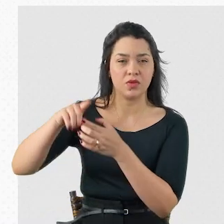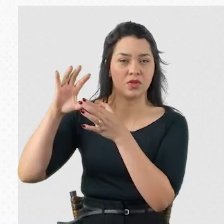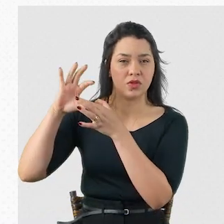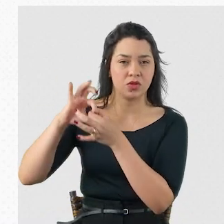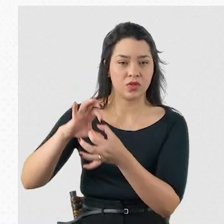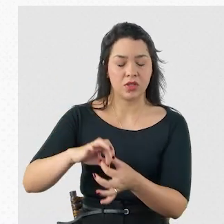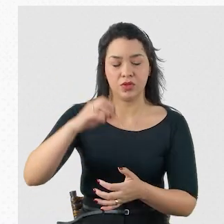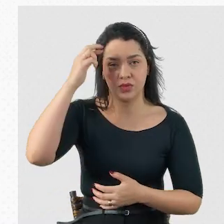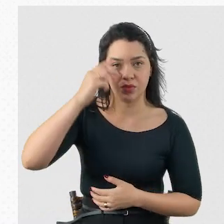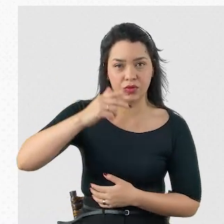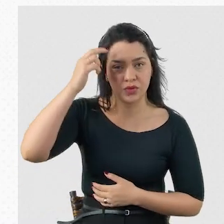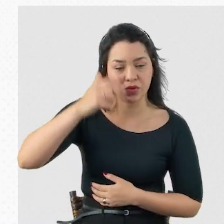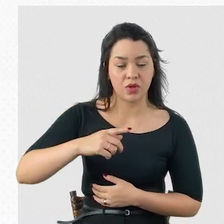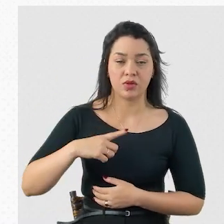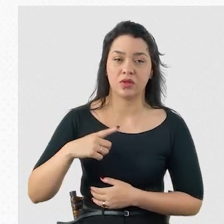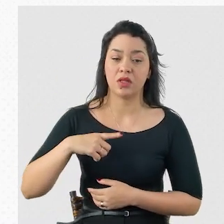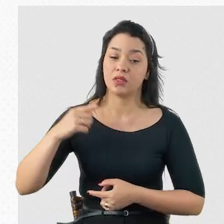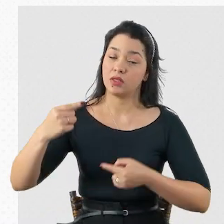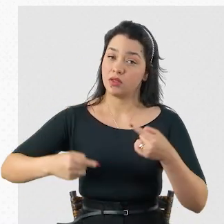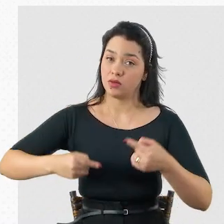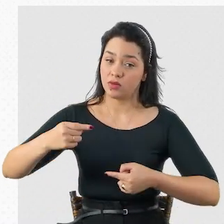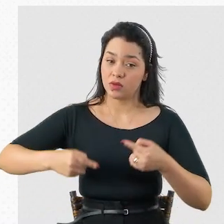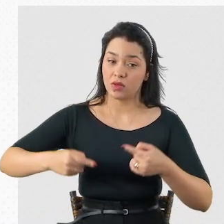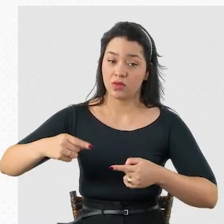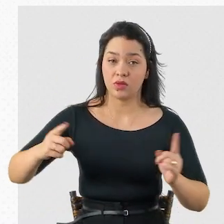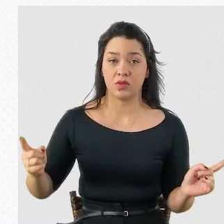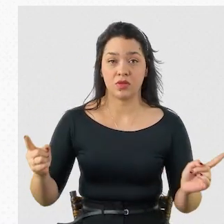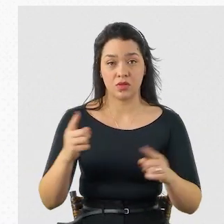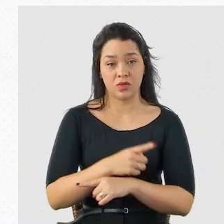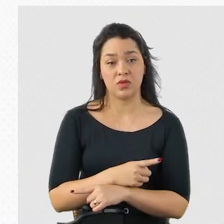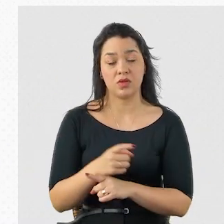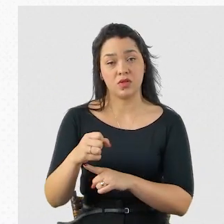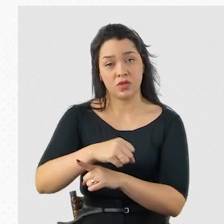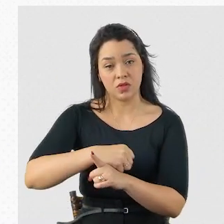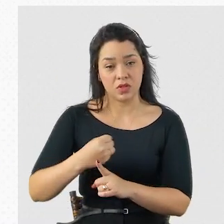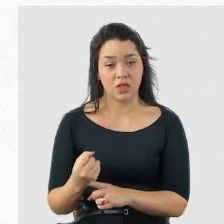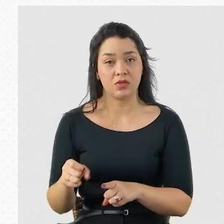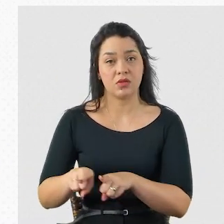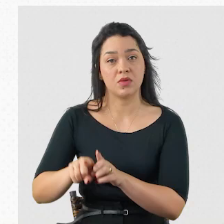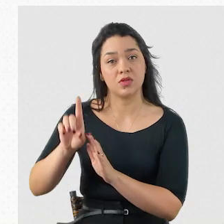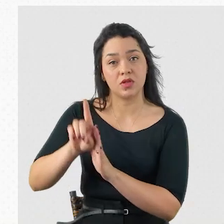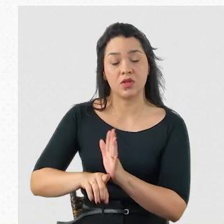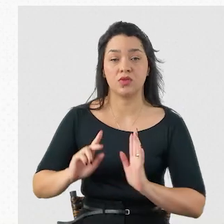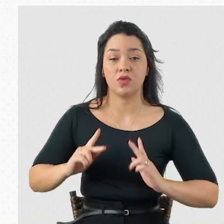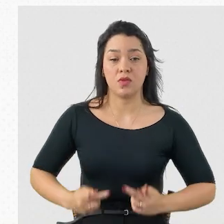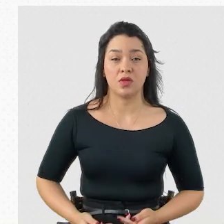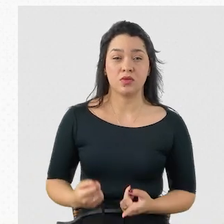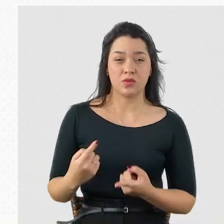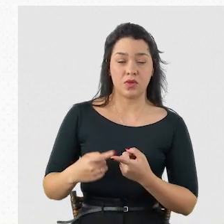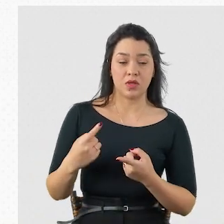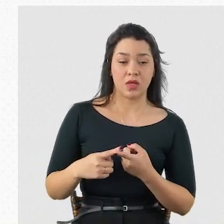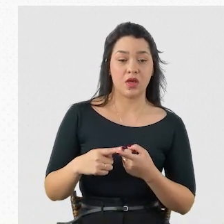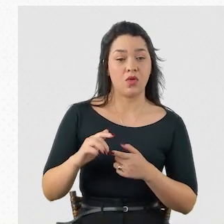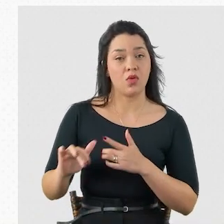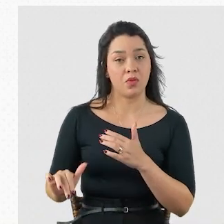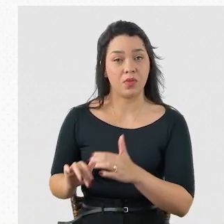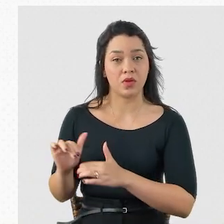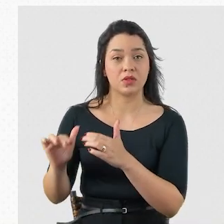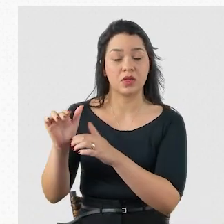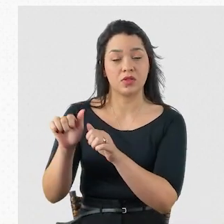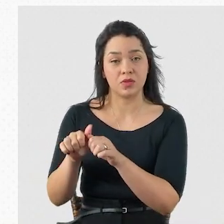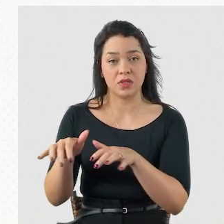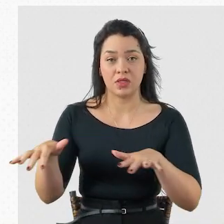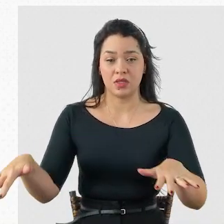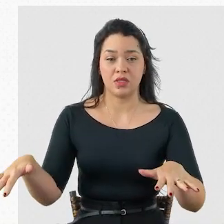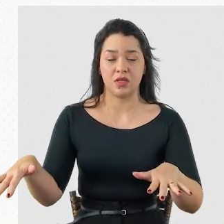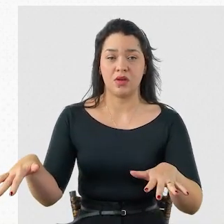histórico, né, essa discussão de contradições sociais, violação de direitos humanos, porque até o nosso processo de miscigenação não